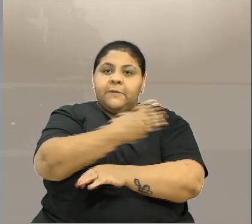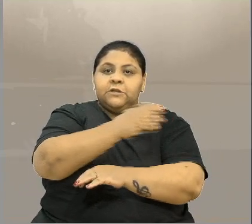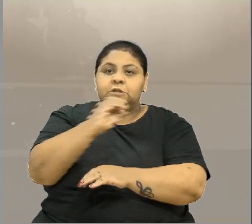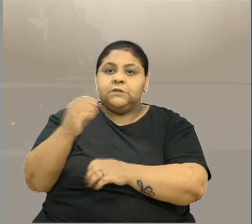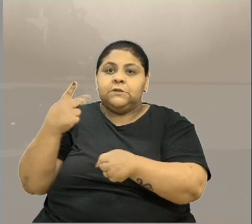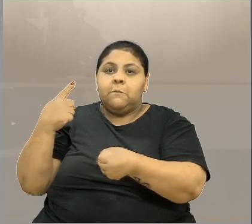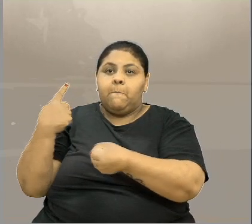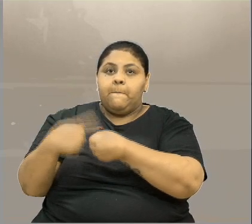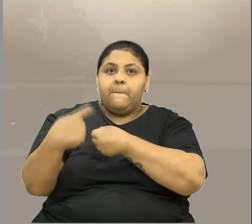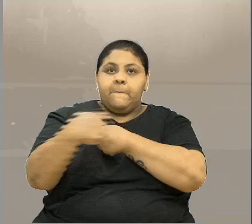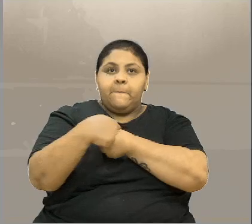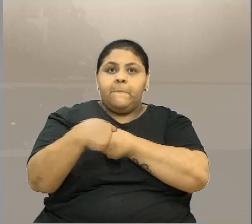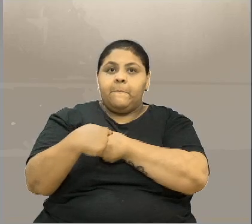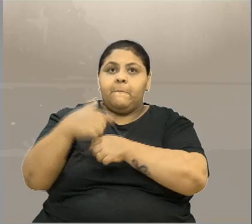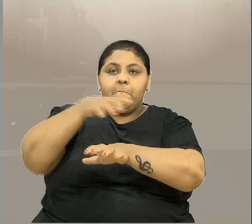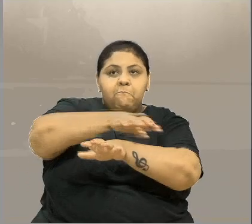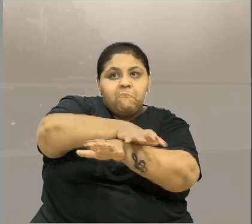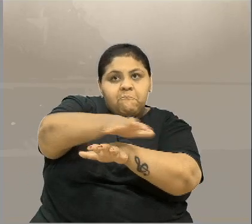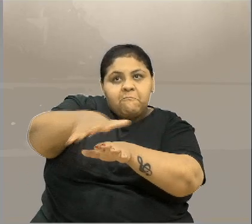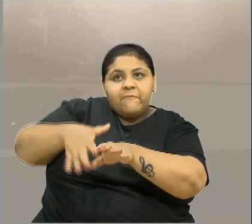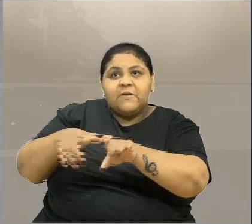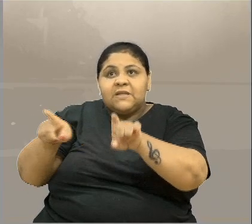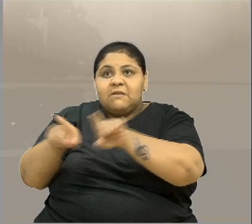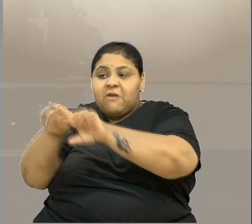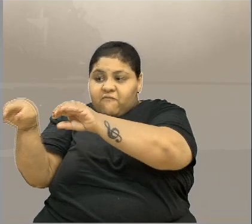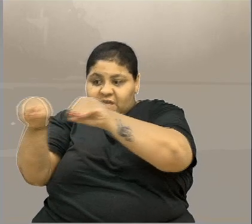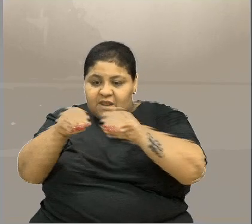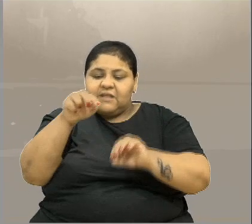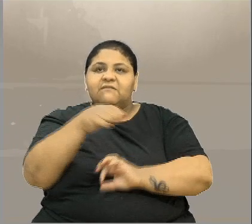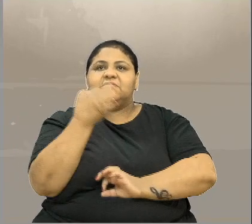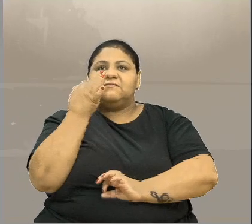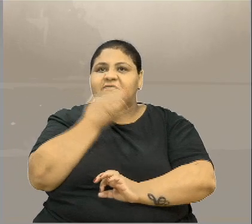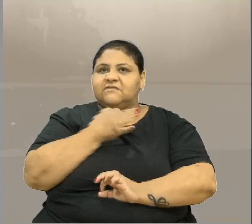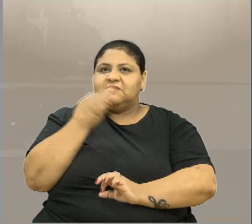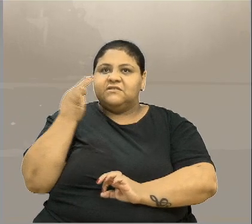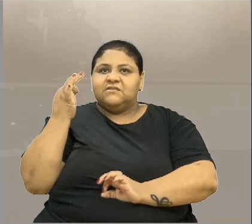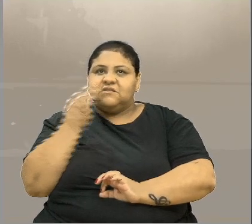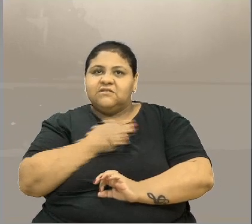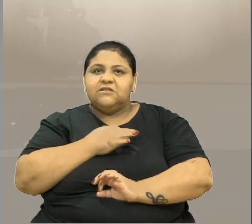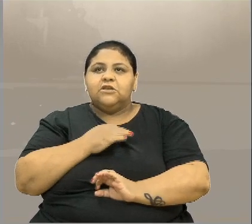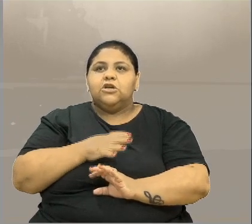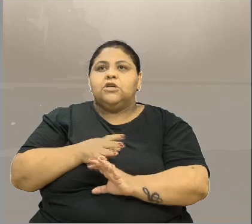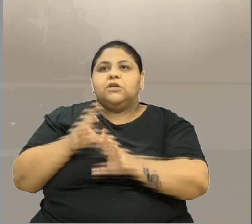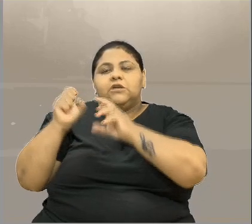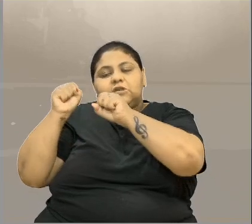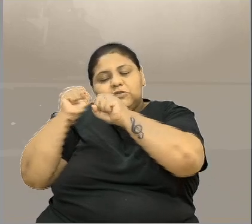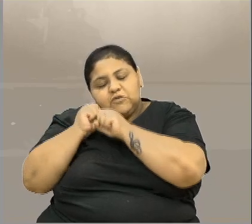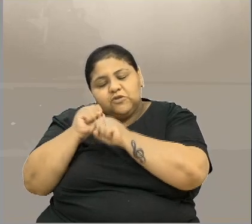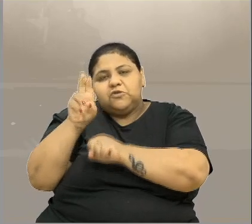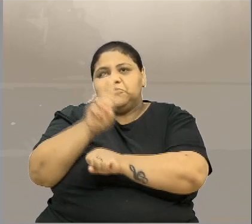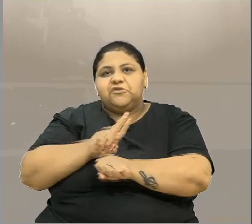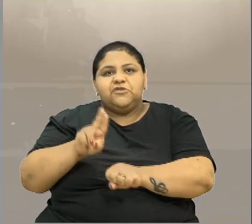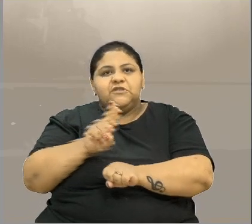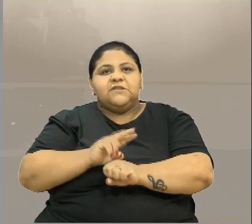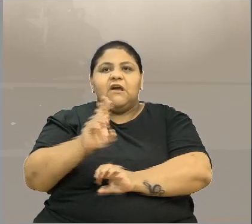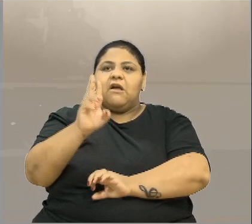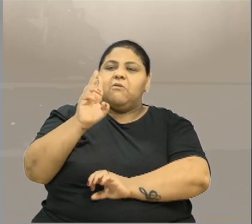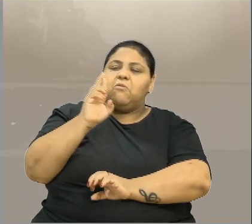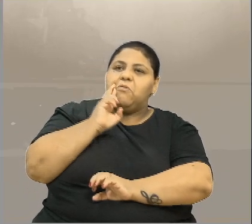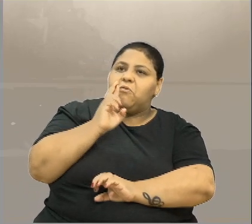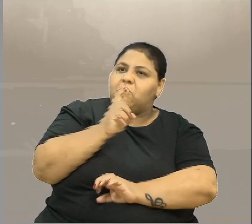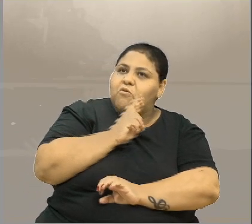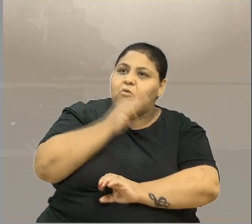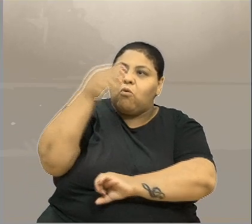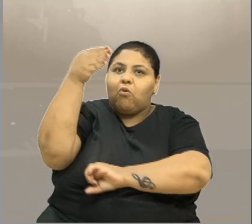municípios vizinhos que estiveram em Caxias do Sul, que acamparam, utilizaram estrutura de restaurante, hotel e